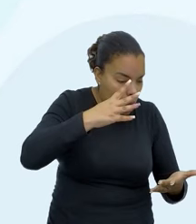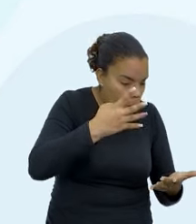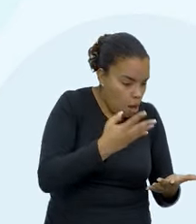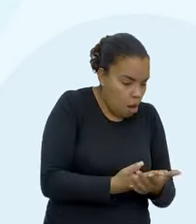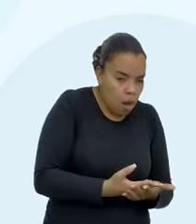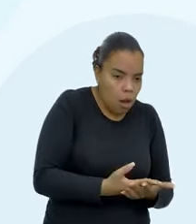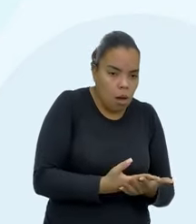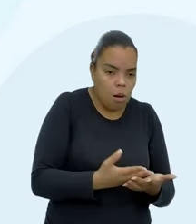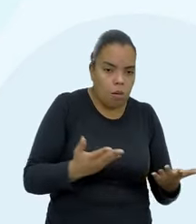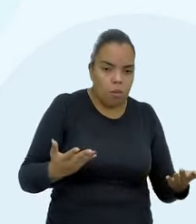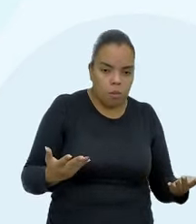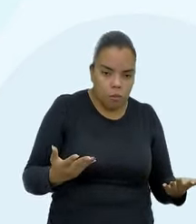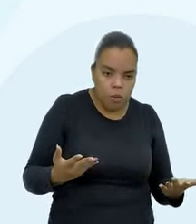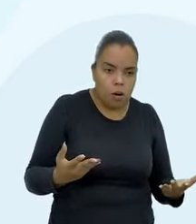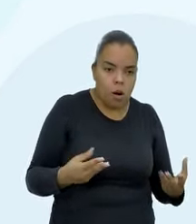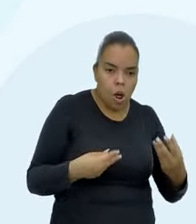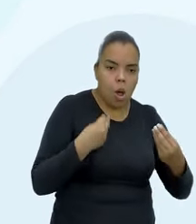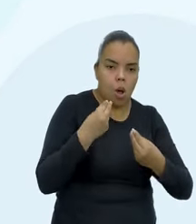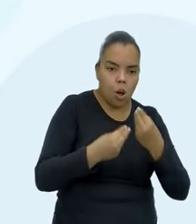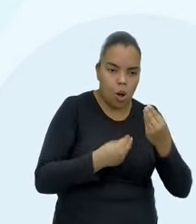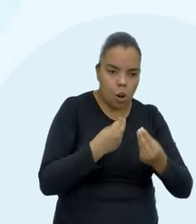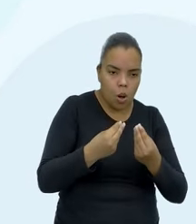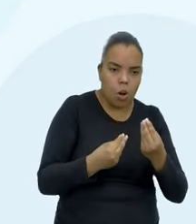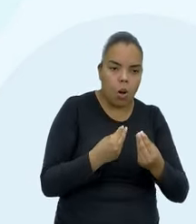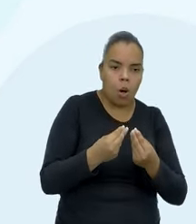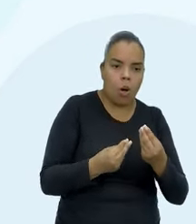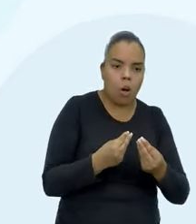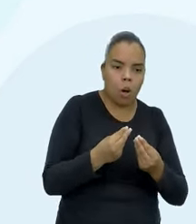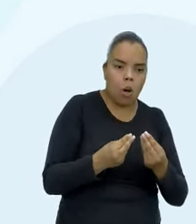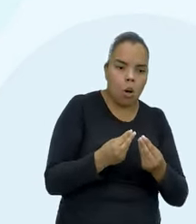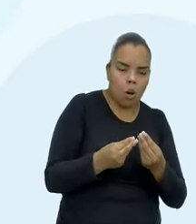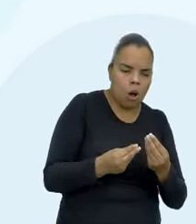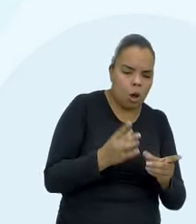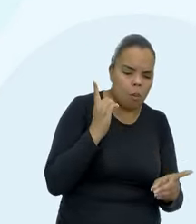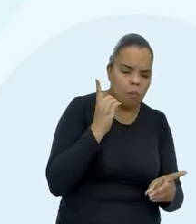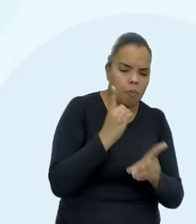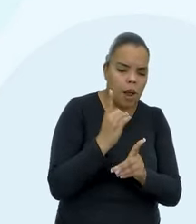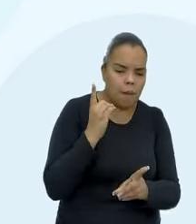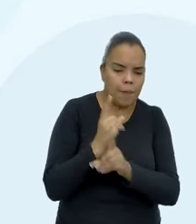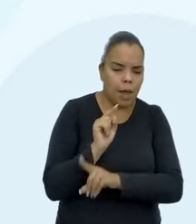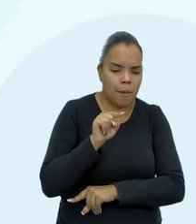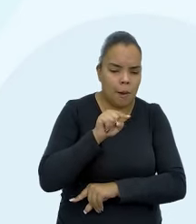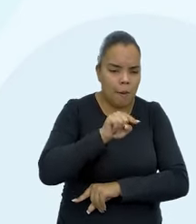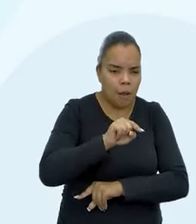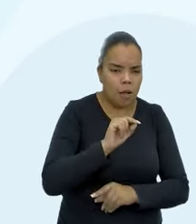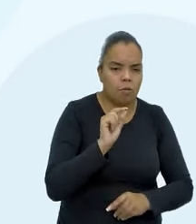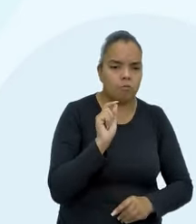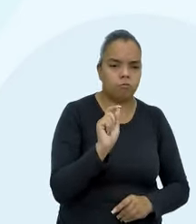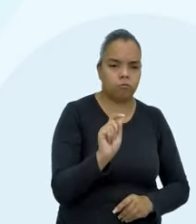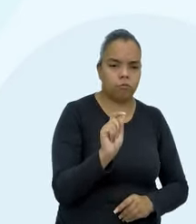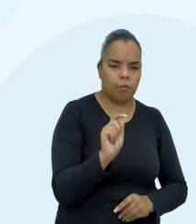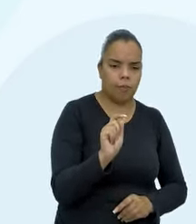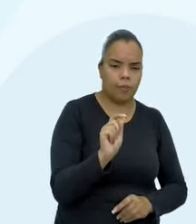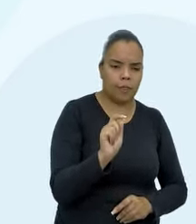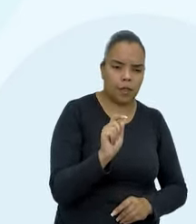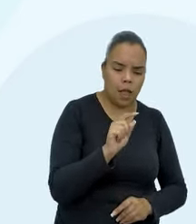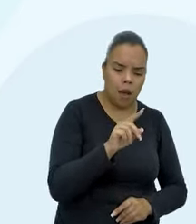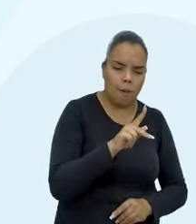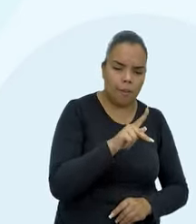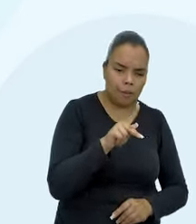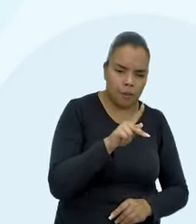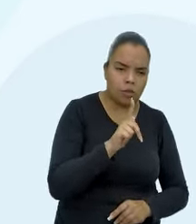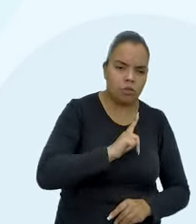neh como e a localização de um ponto espacial e até mesmo o professor dele tinha essa dúvida